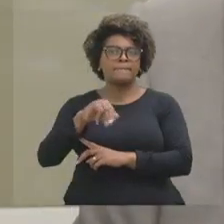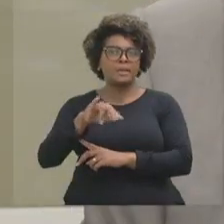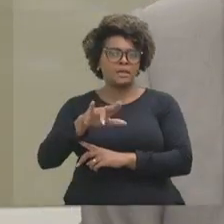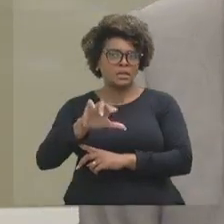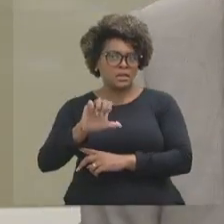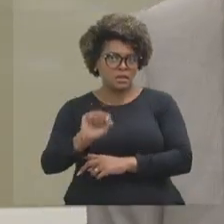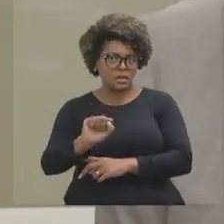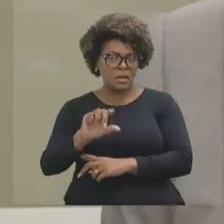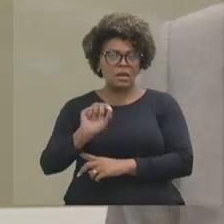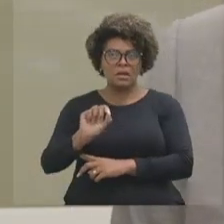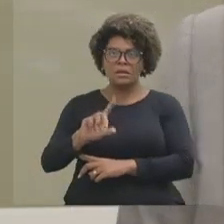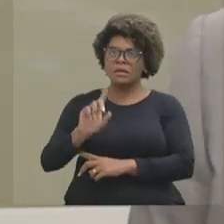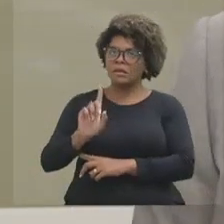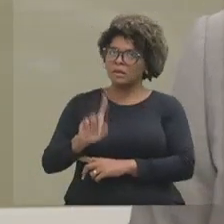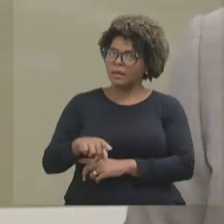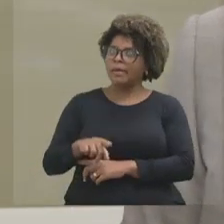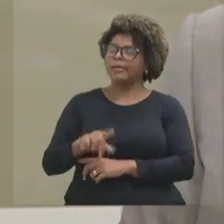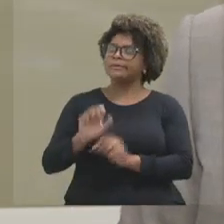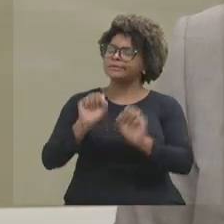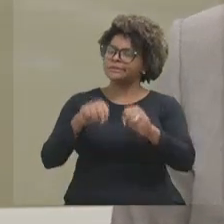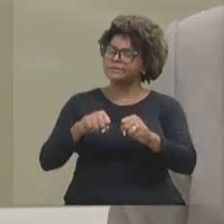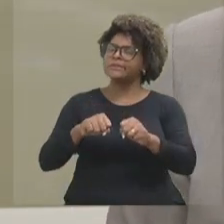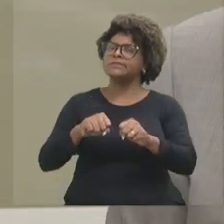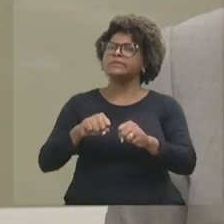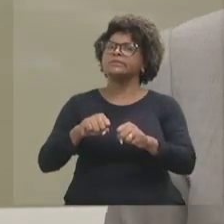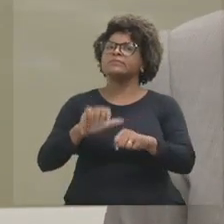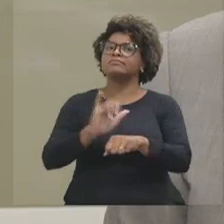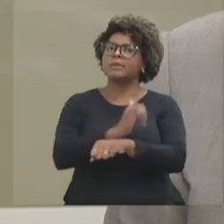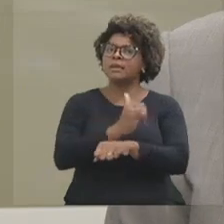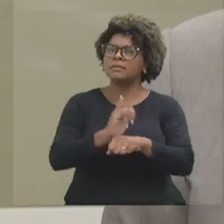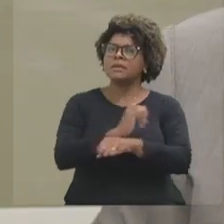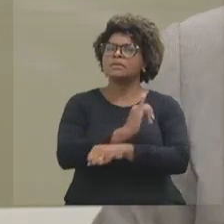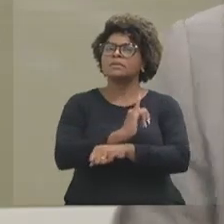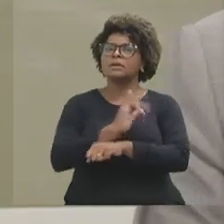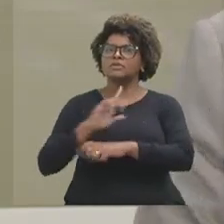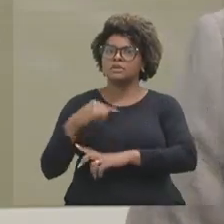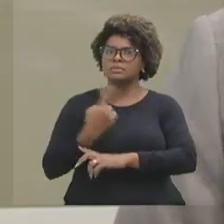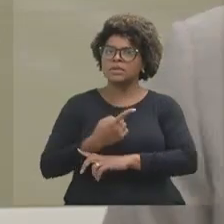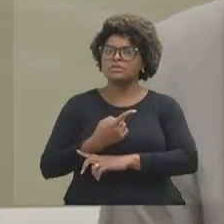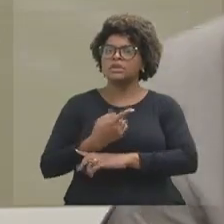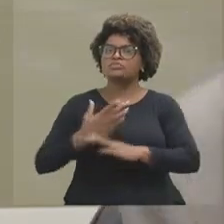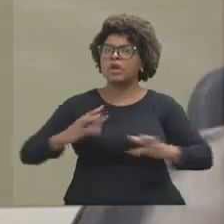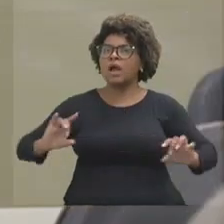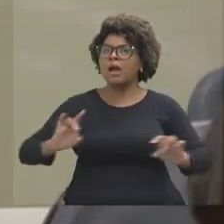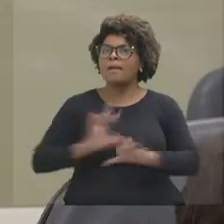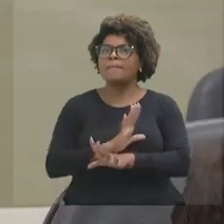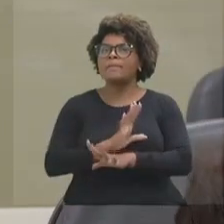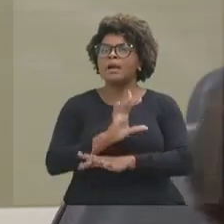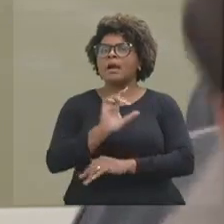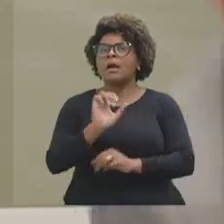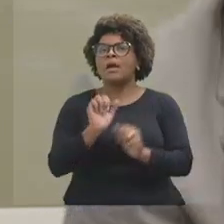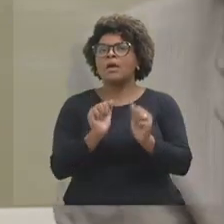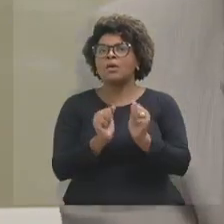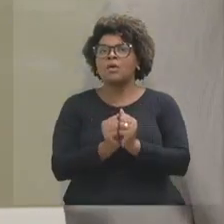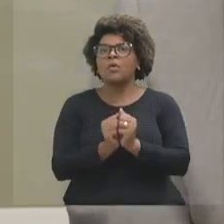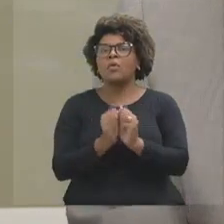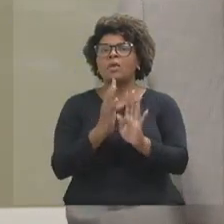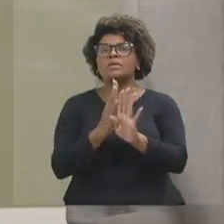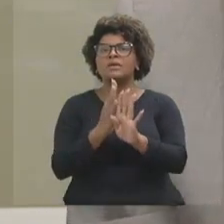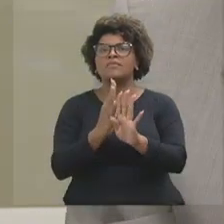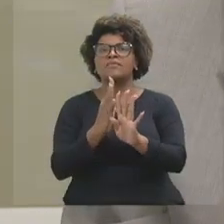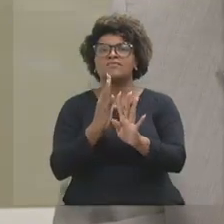uma excepcional ferramenta para gente acabar com esse flagelo que é a questão das